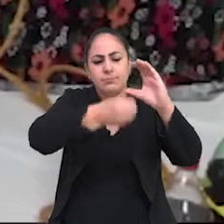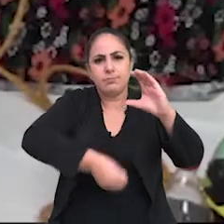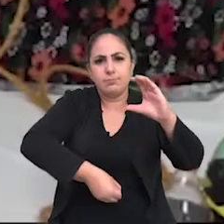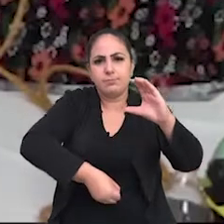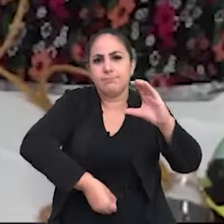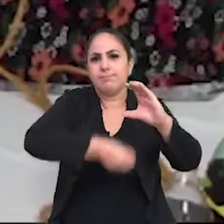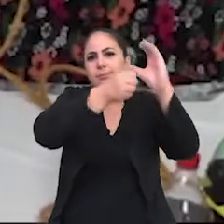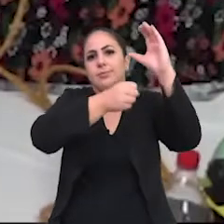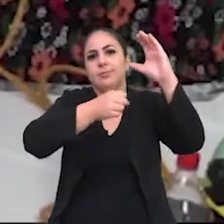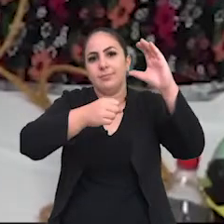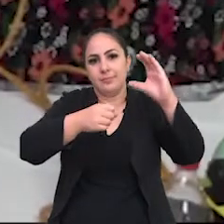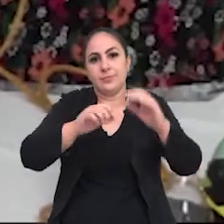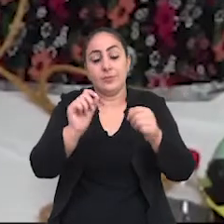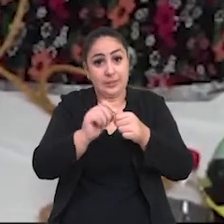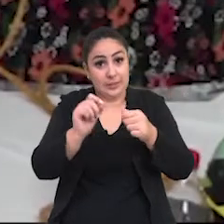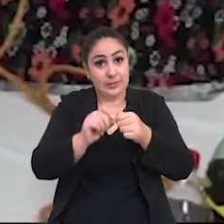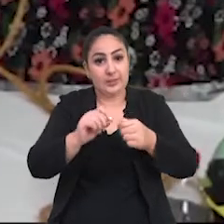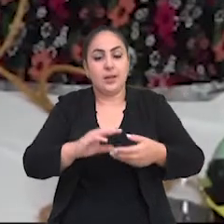3.